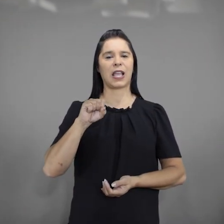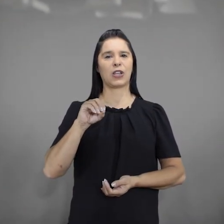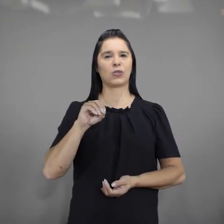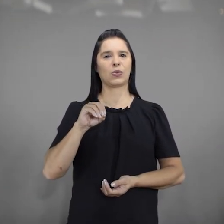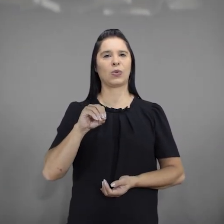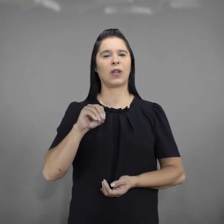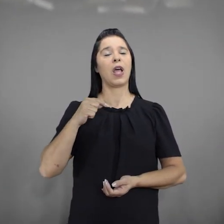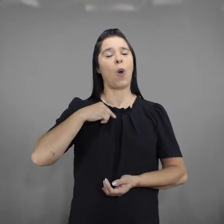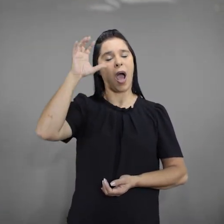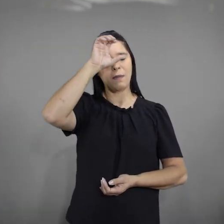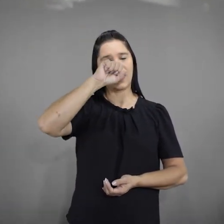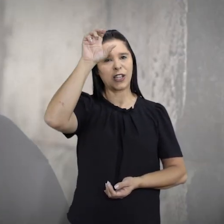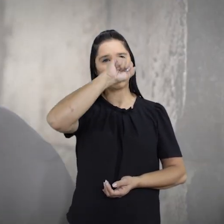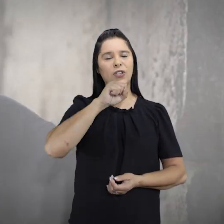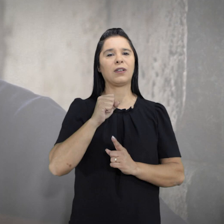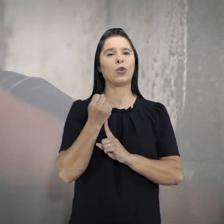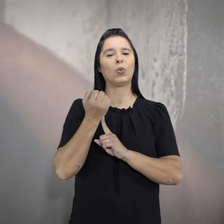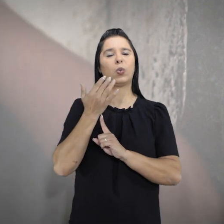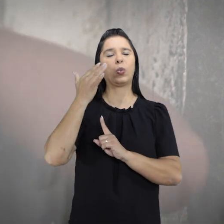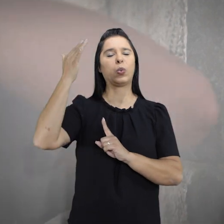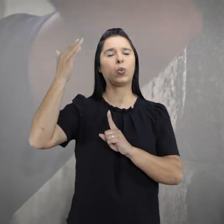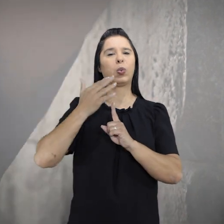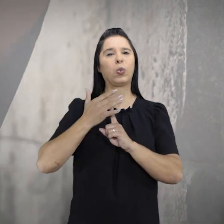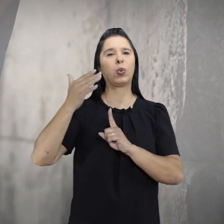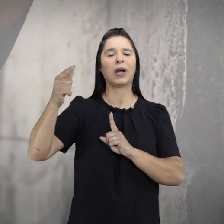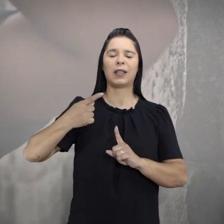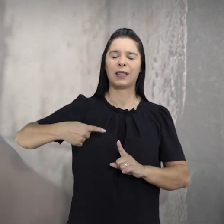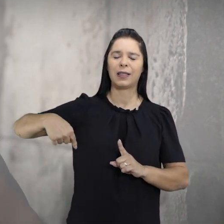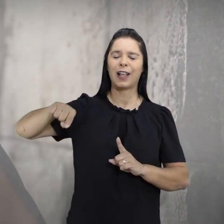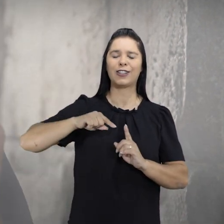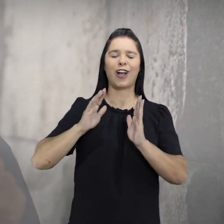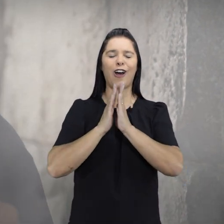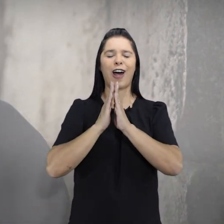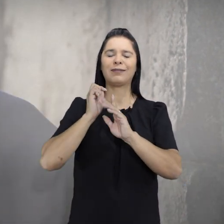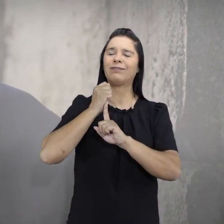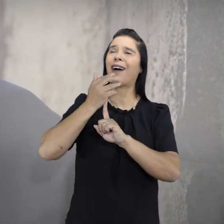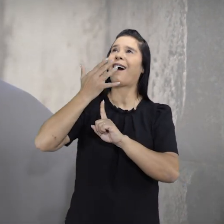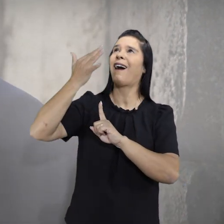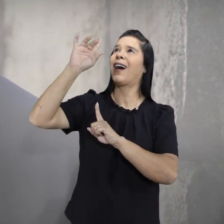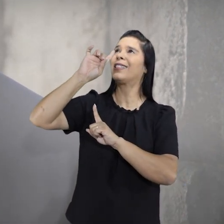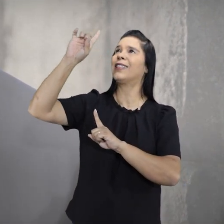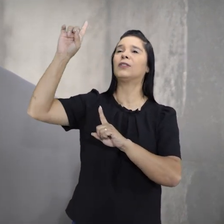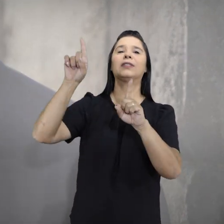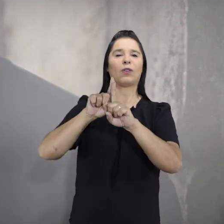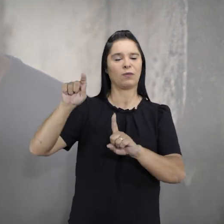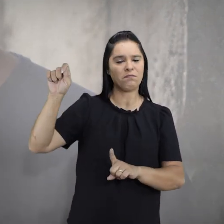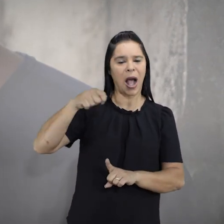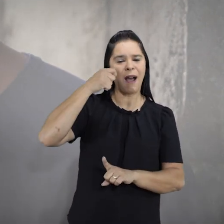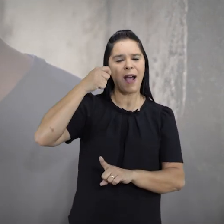pelo que eu aprendi também, o incenso é um meio das nossas orações chegarem a Deus, o toque também,